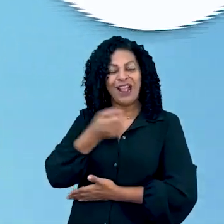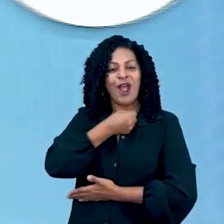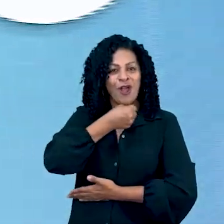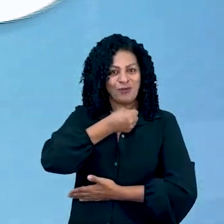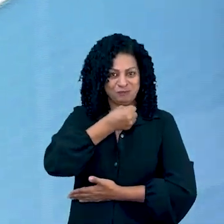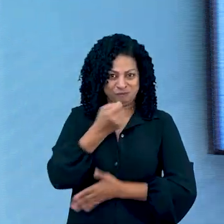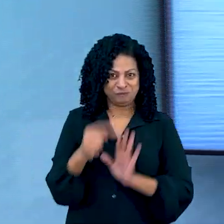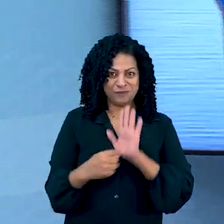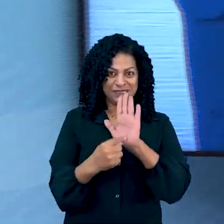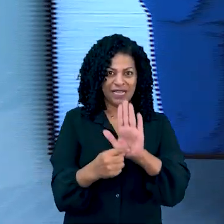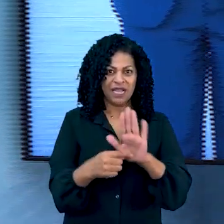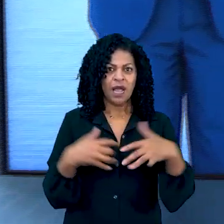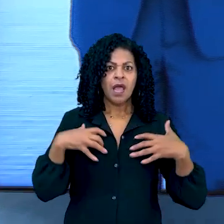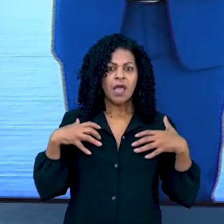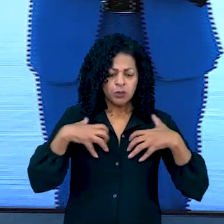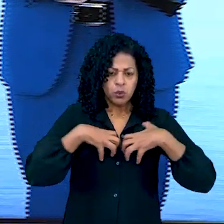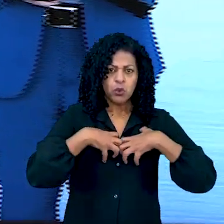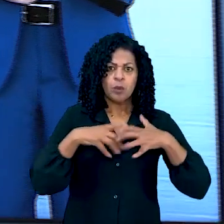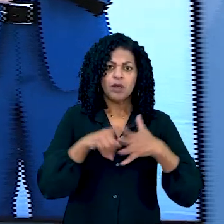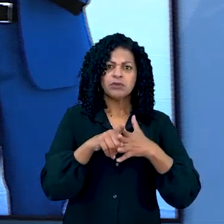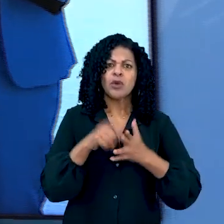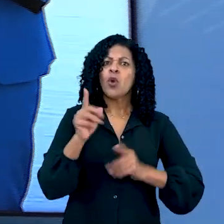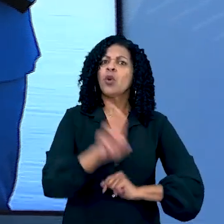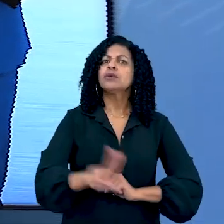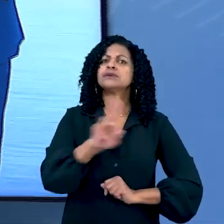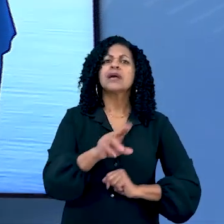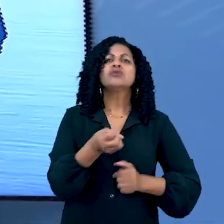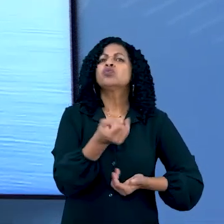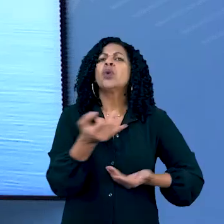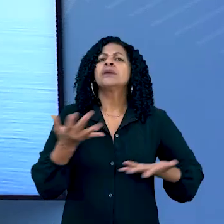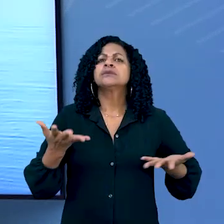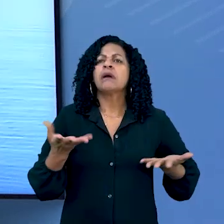Rossini Gomes. Rossini, esse colete foi usado por quanto tempo, hein?